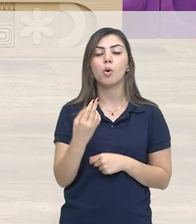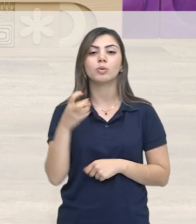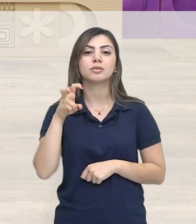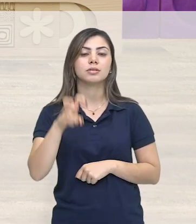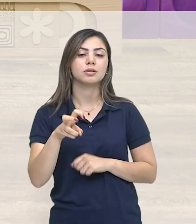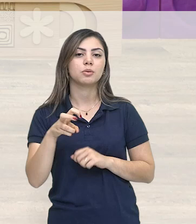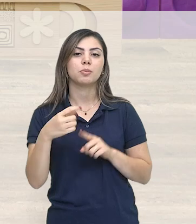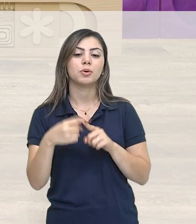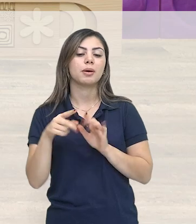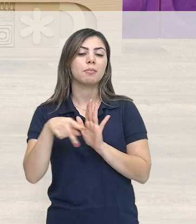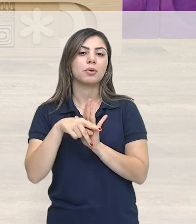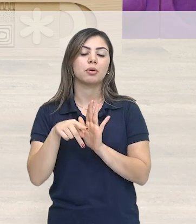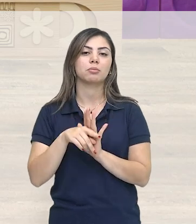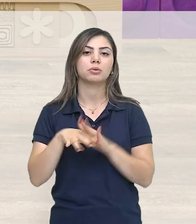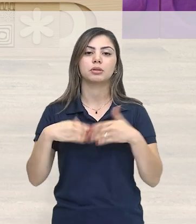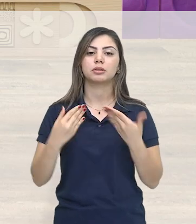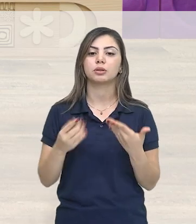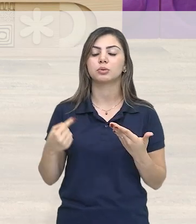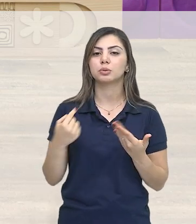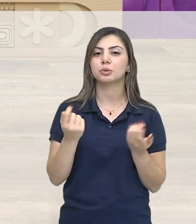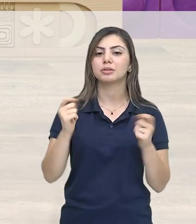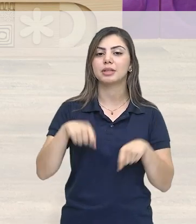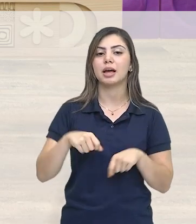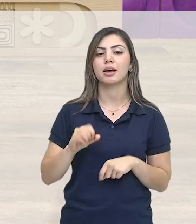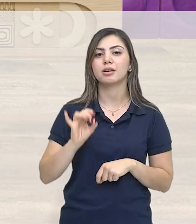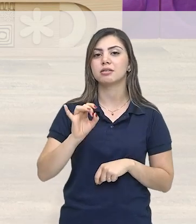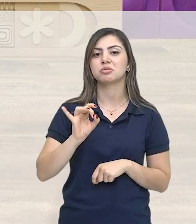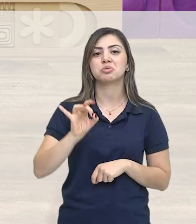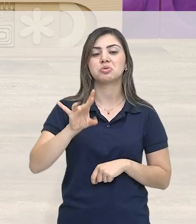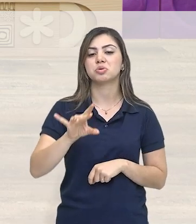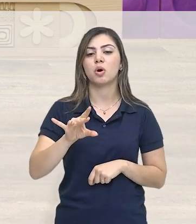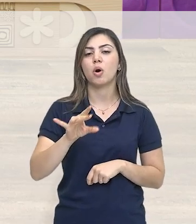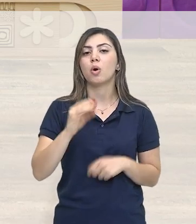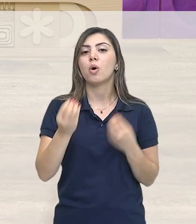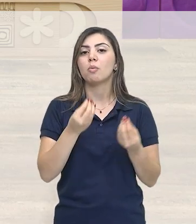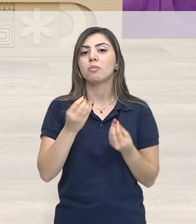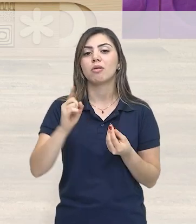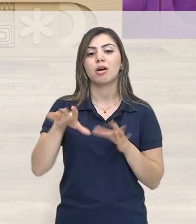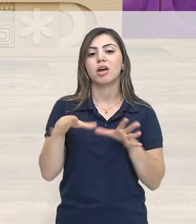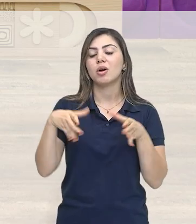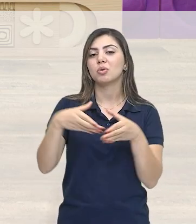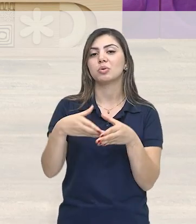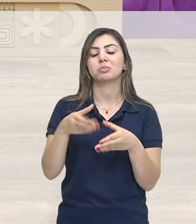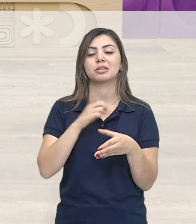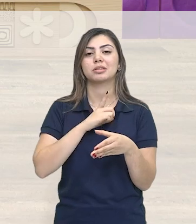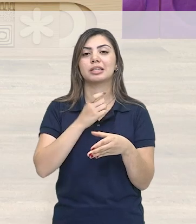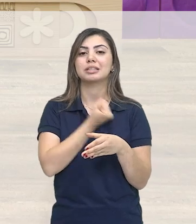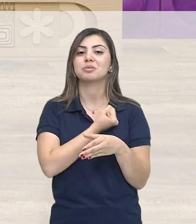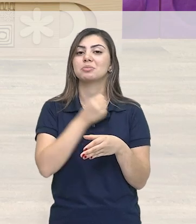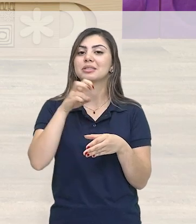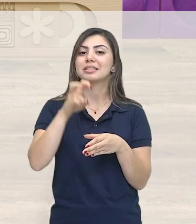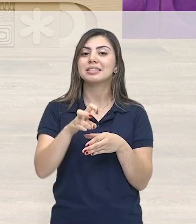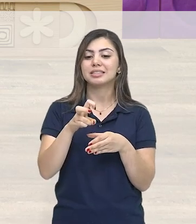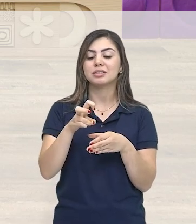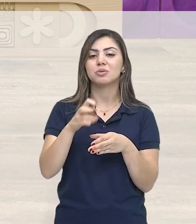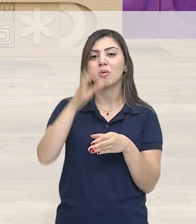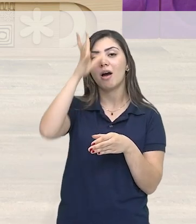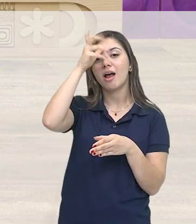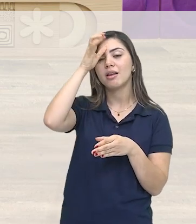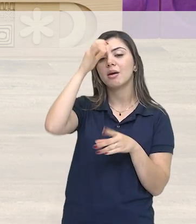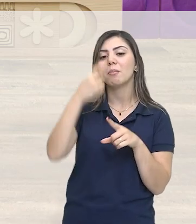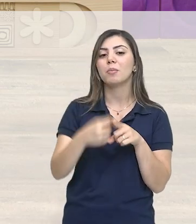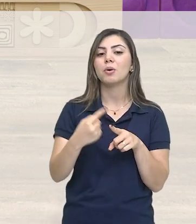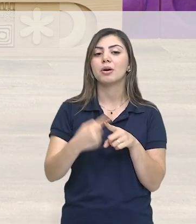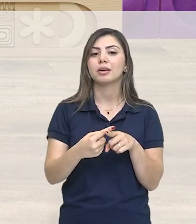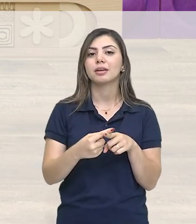seja, a gente só vai poder formar mesmo, a única possibilidade vai ser um grupo com 5 galinhas. Por quê? Porque